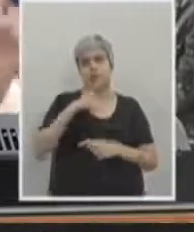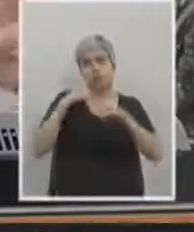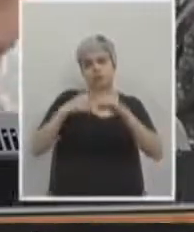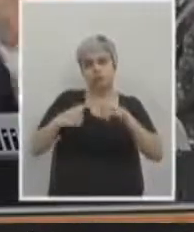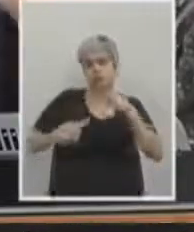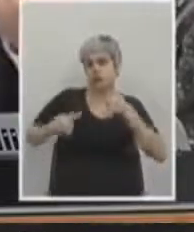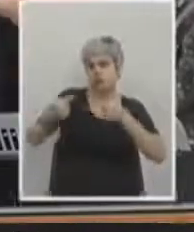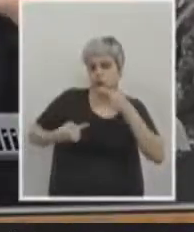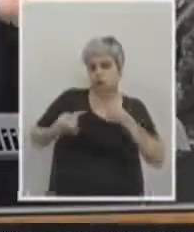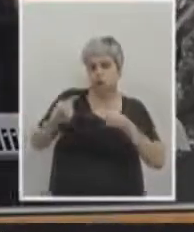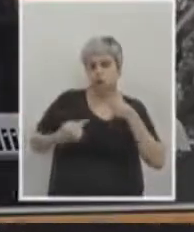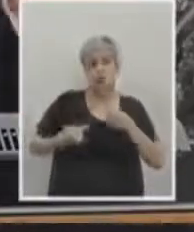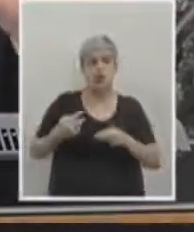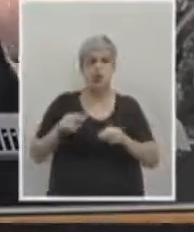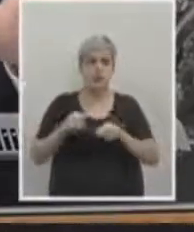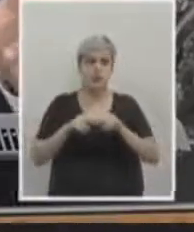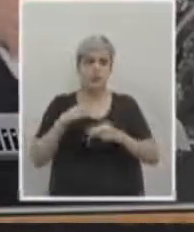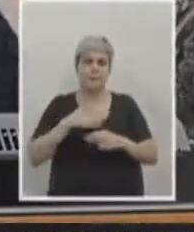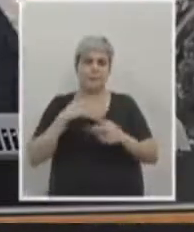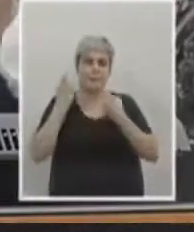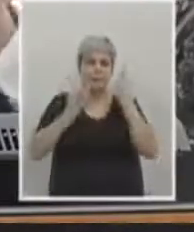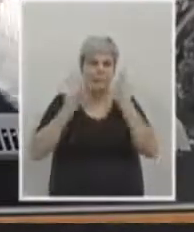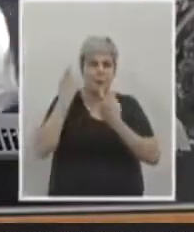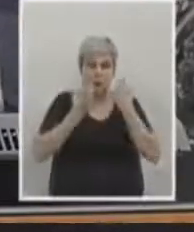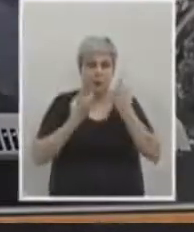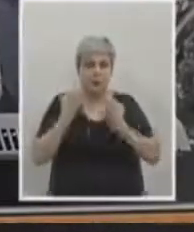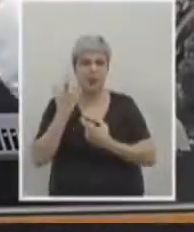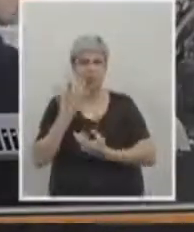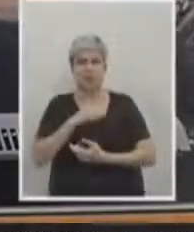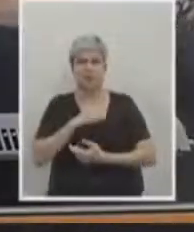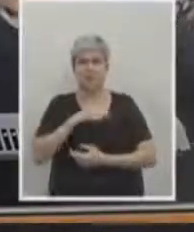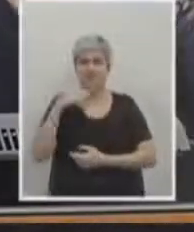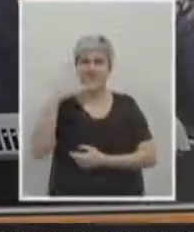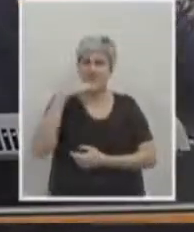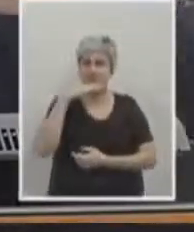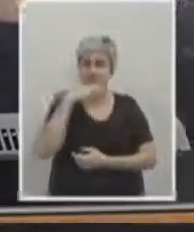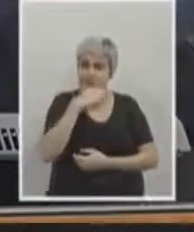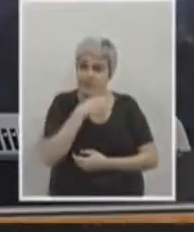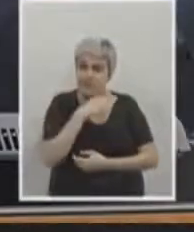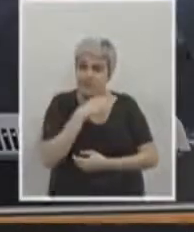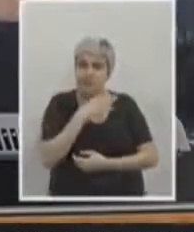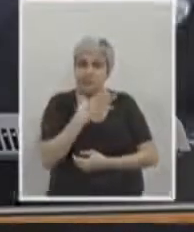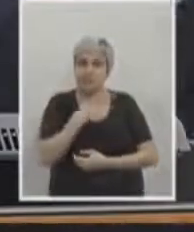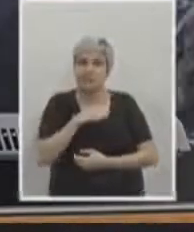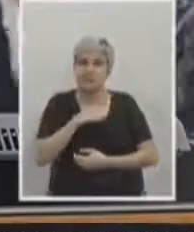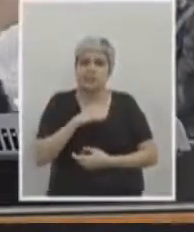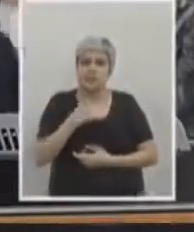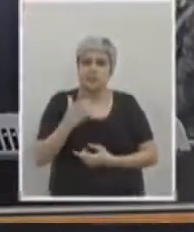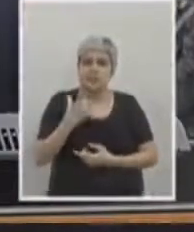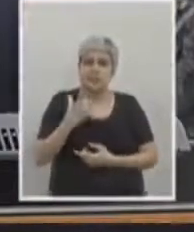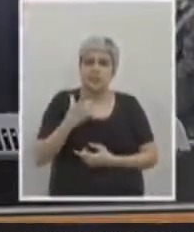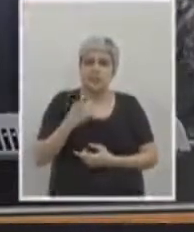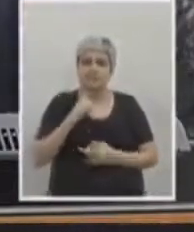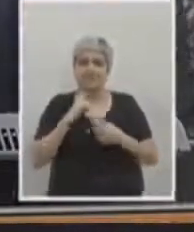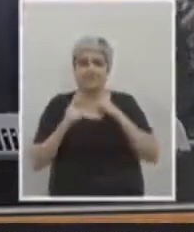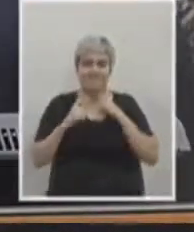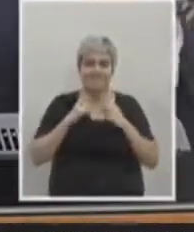conta da minha preocupação em perceber que estava havendo um conflito